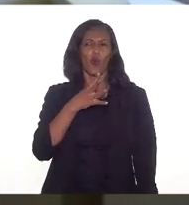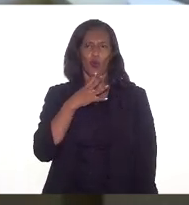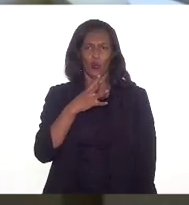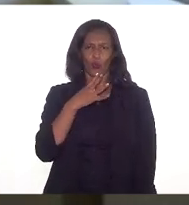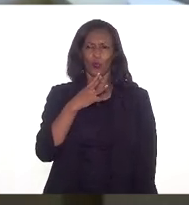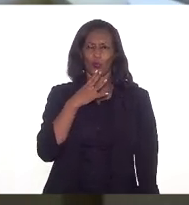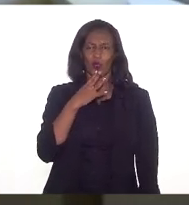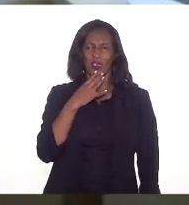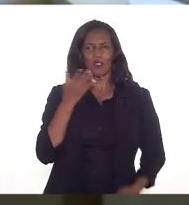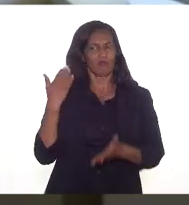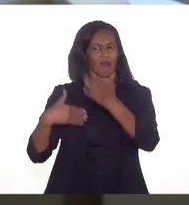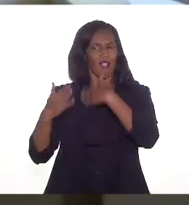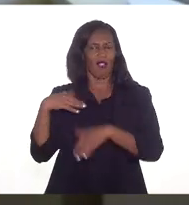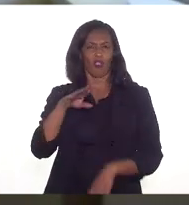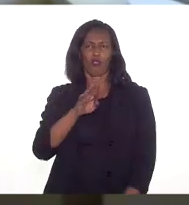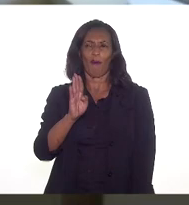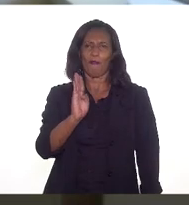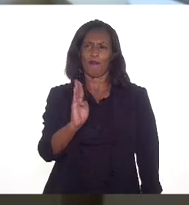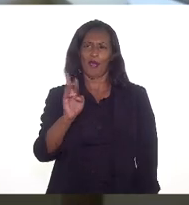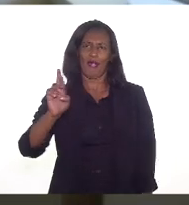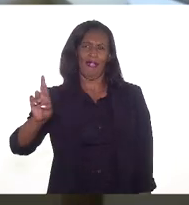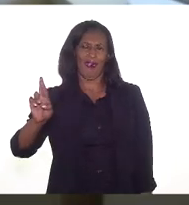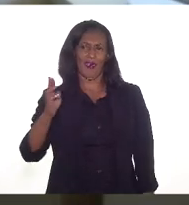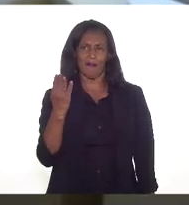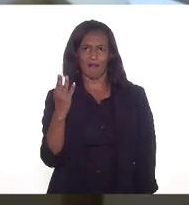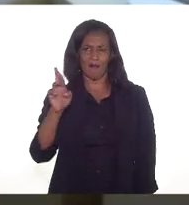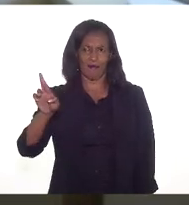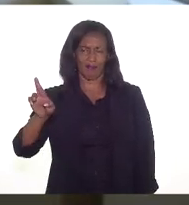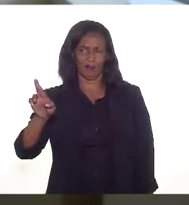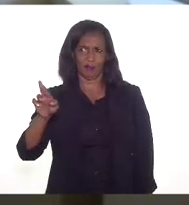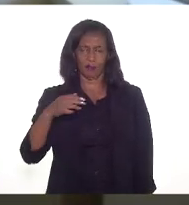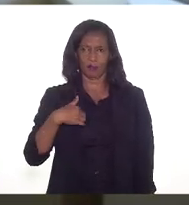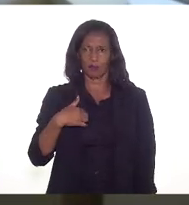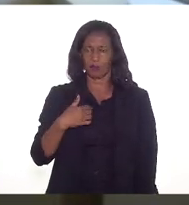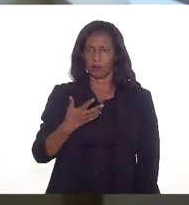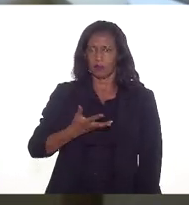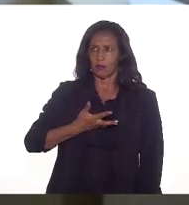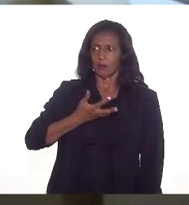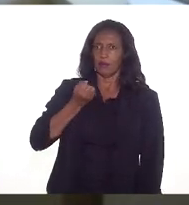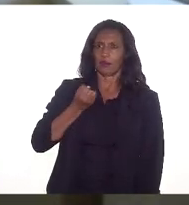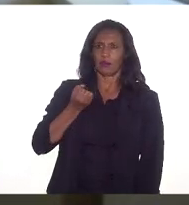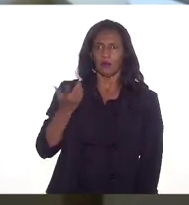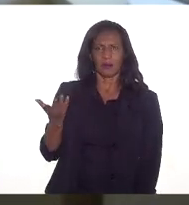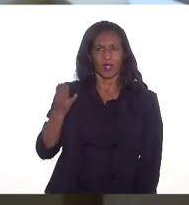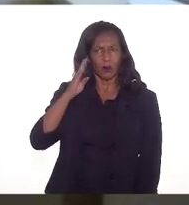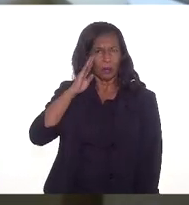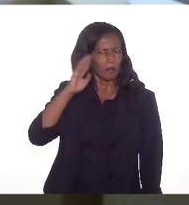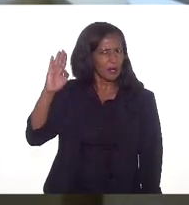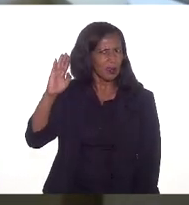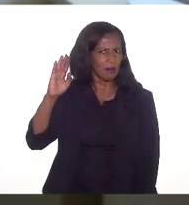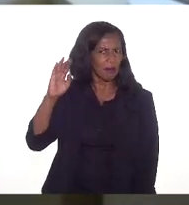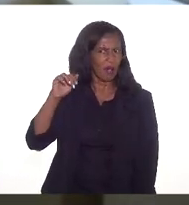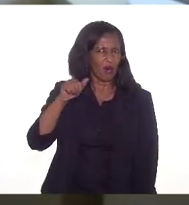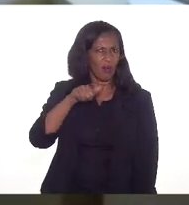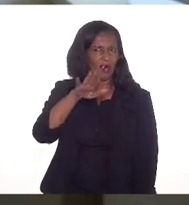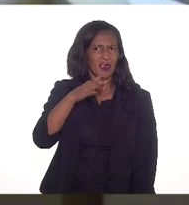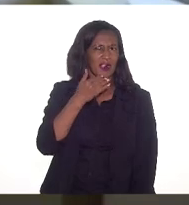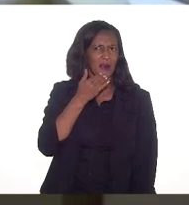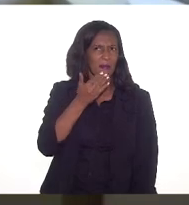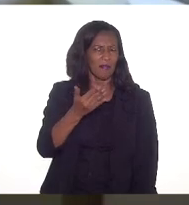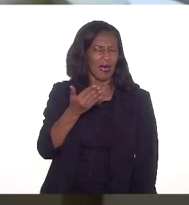é o DR. E fiquei assustado, porque será que o critério vai ser quem pede